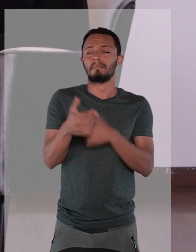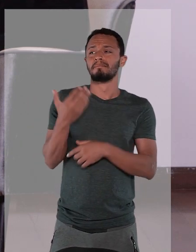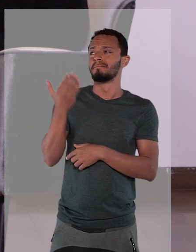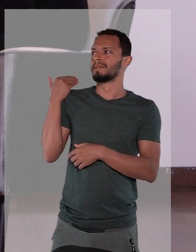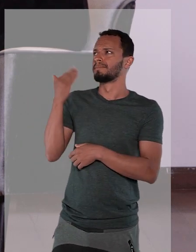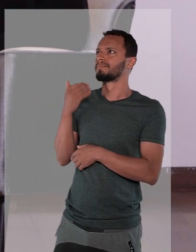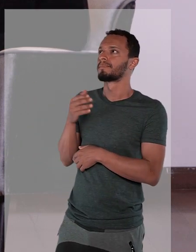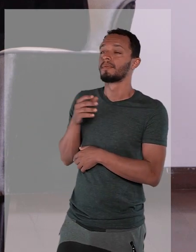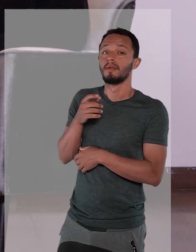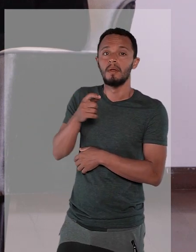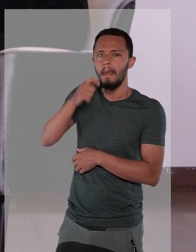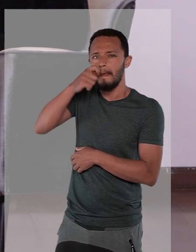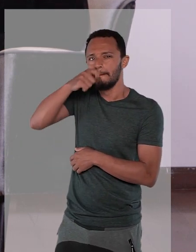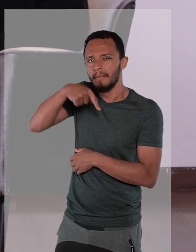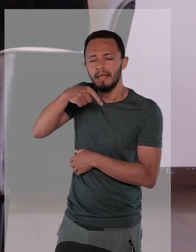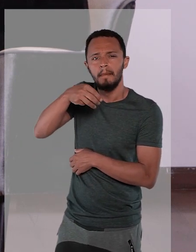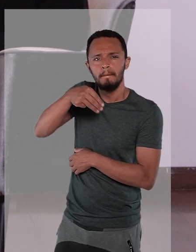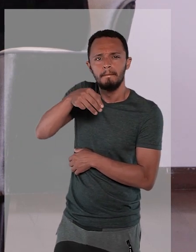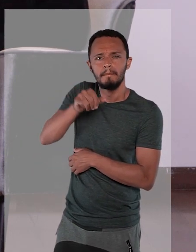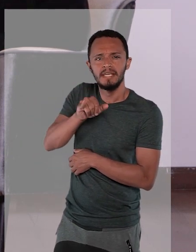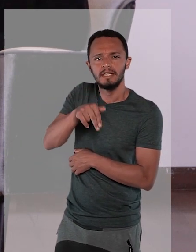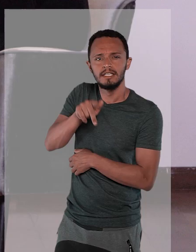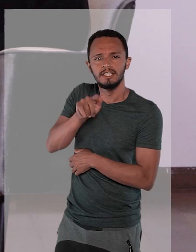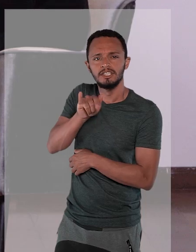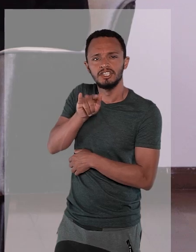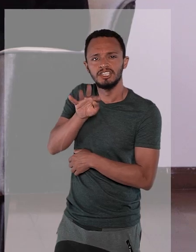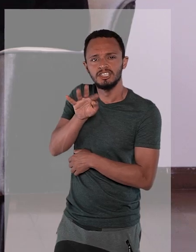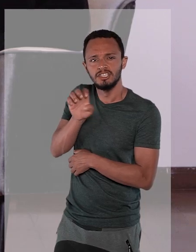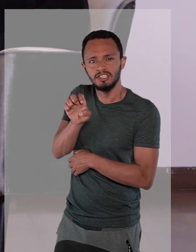dengue, né? Dengue, H1N1,